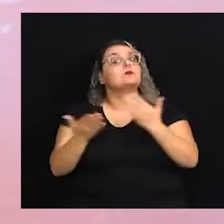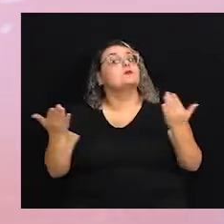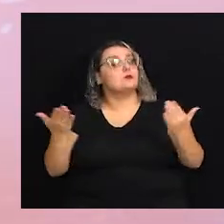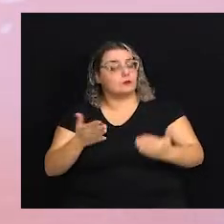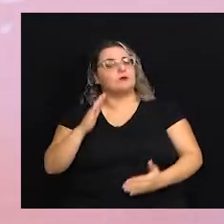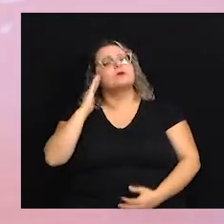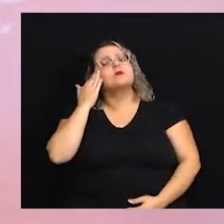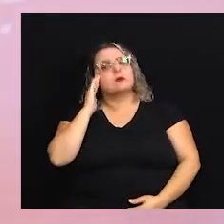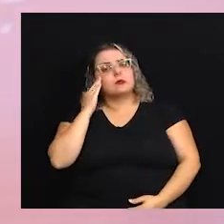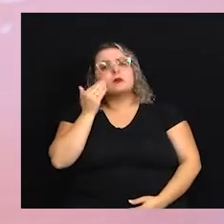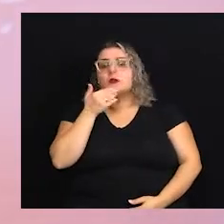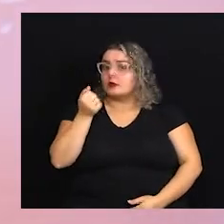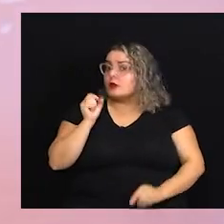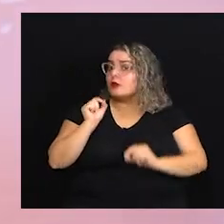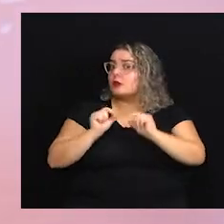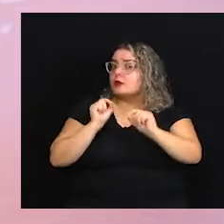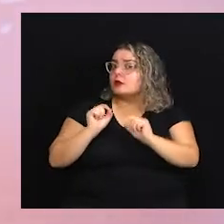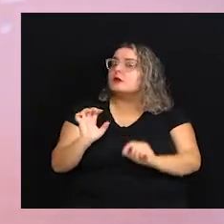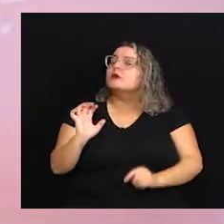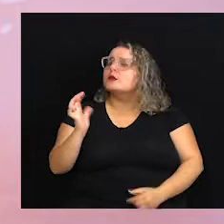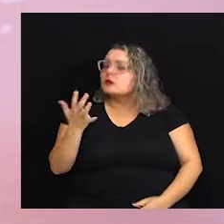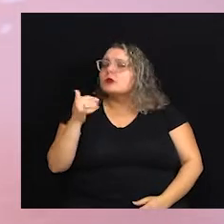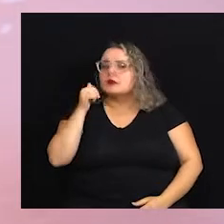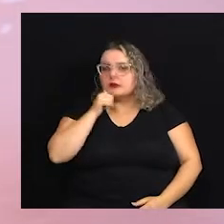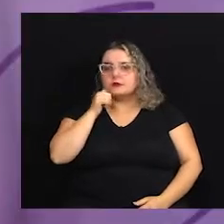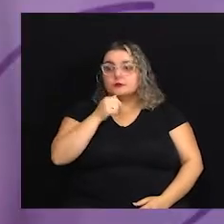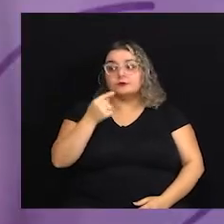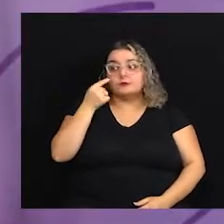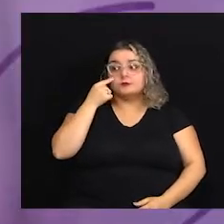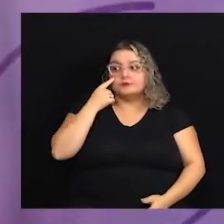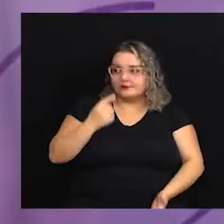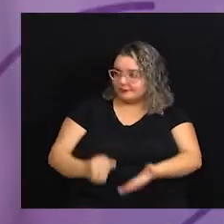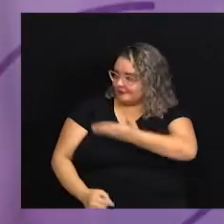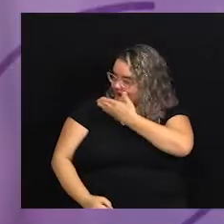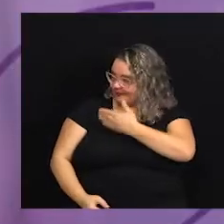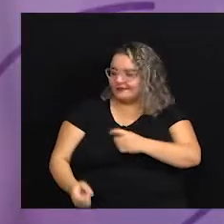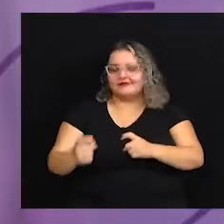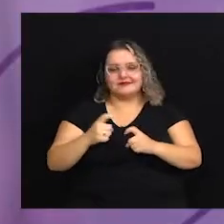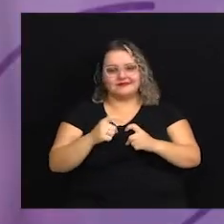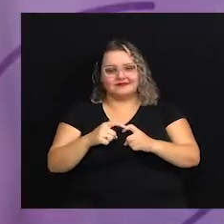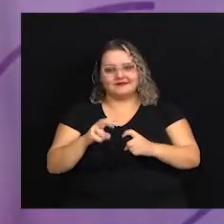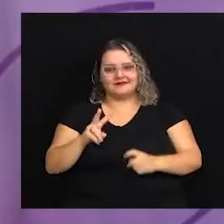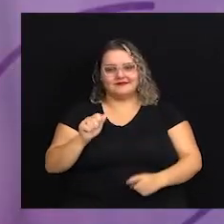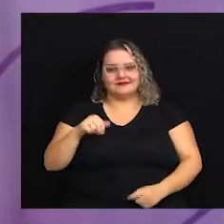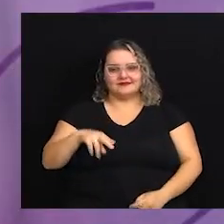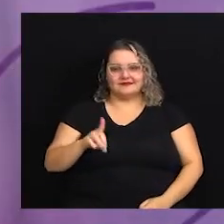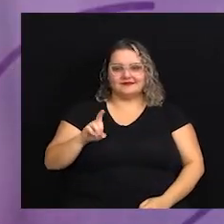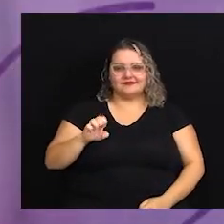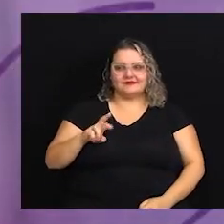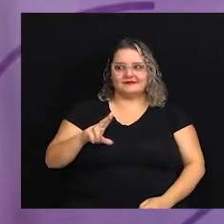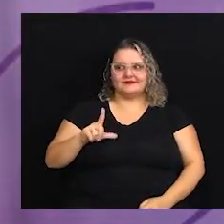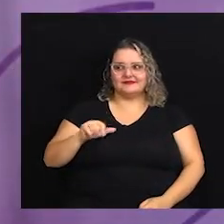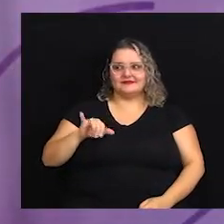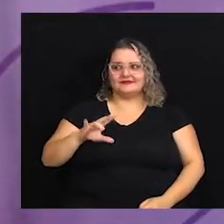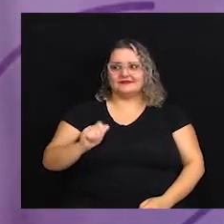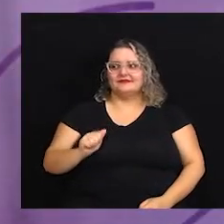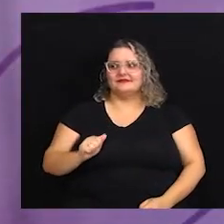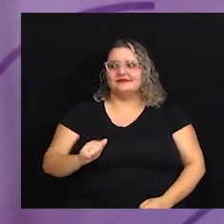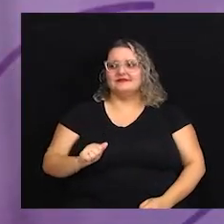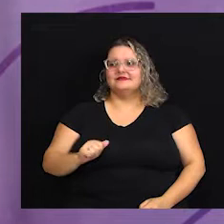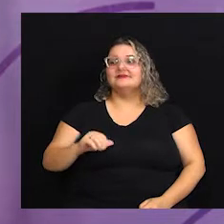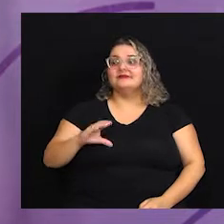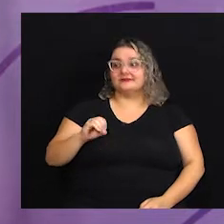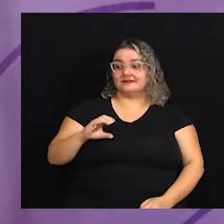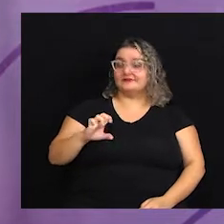a entender melhor o que acontece com as mulheres, olha só, é a ginecologista Vanderleia Coelho, que está aqui na tela